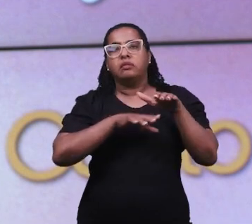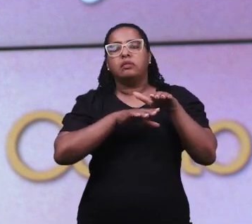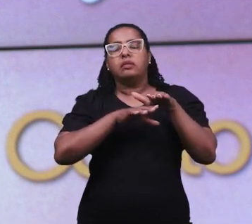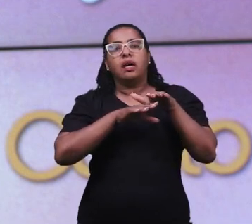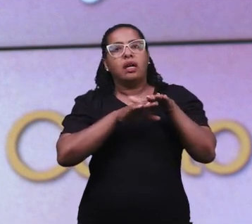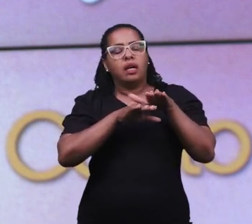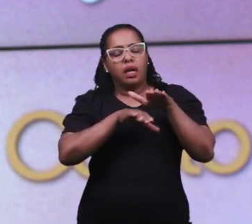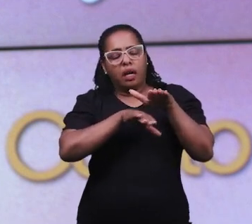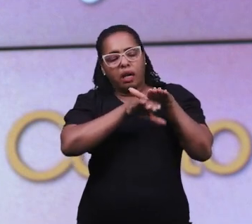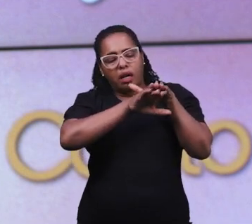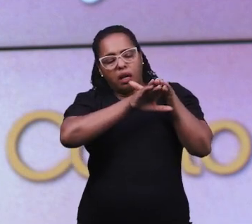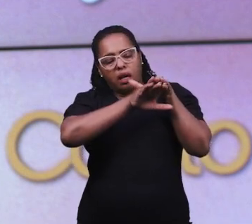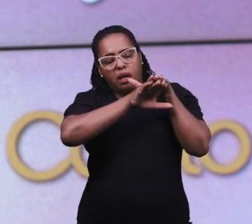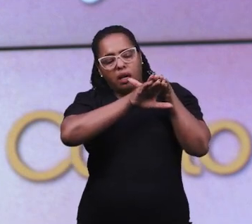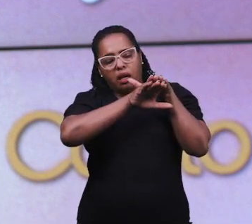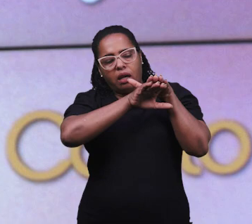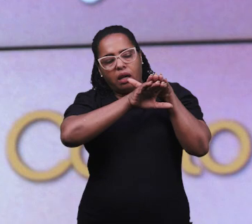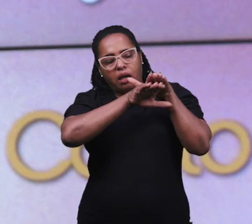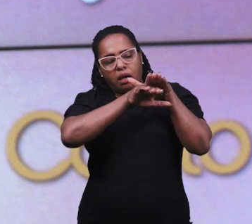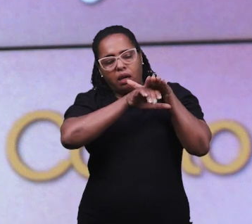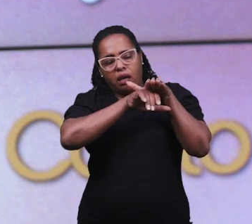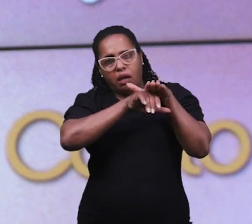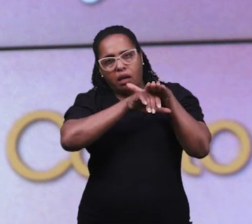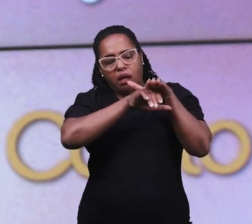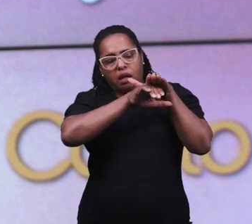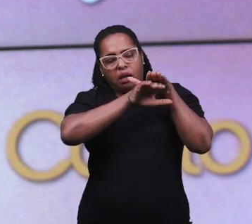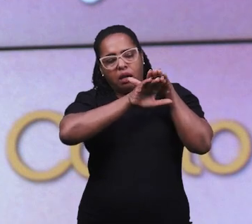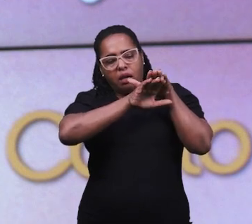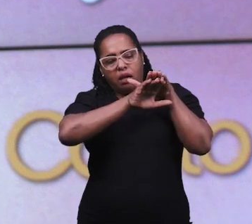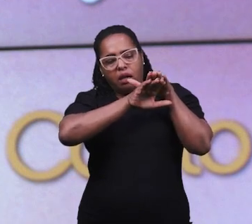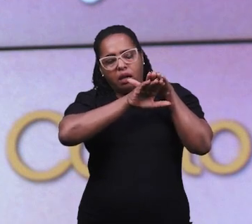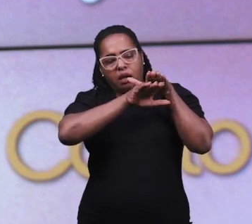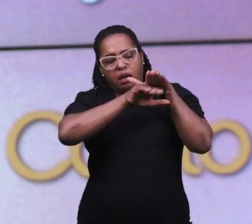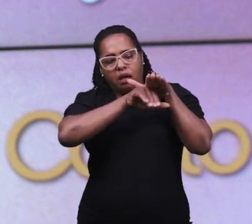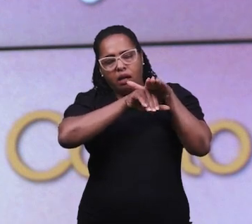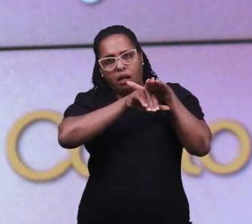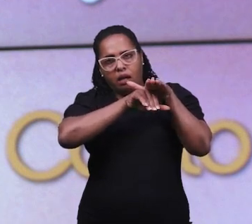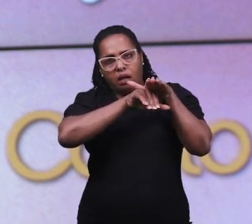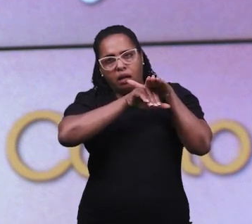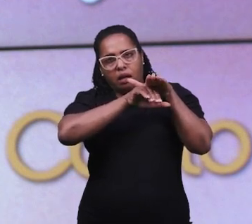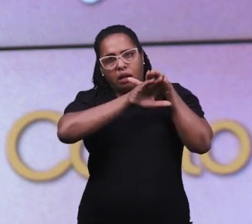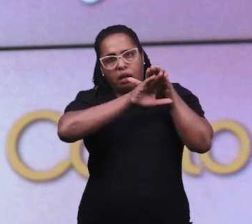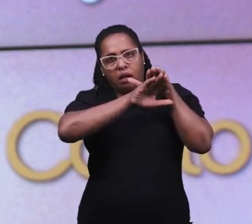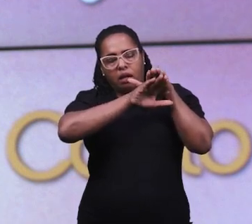E deixe ela bem coladinha até o final, até a chegada na parte posterior.